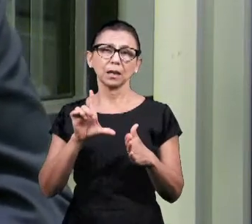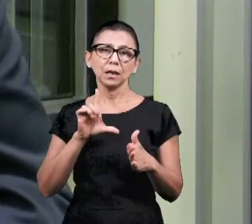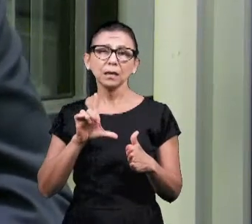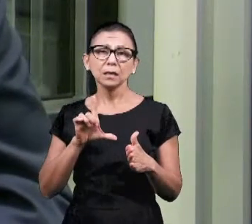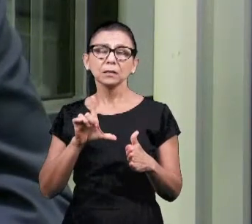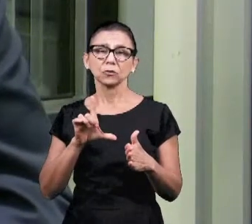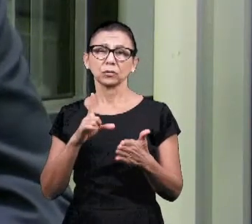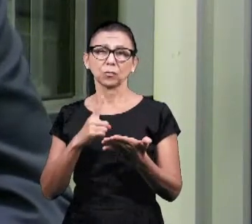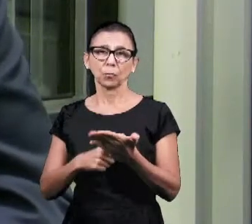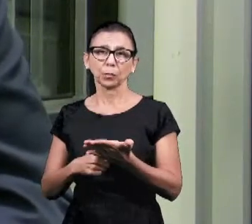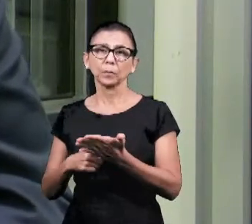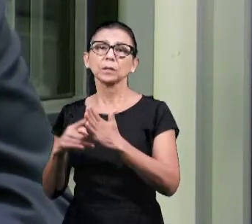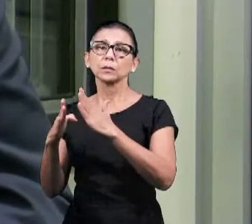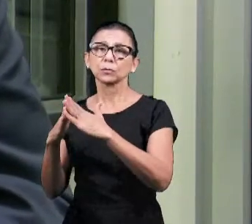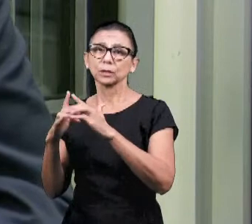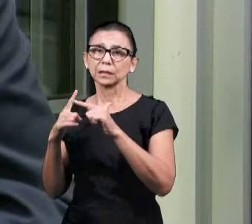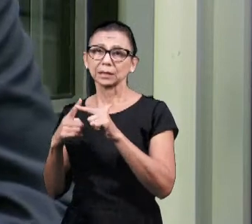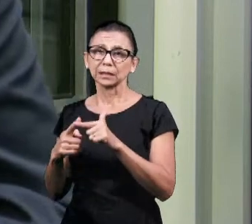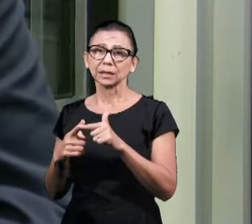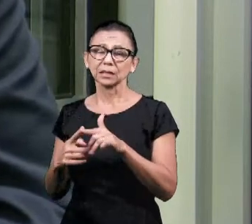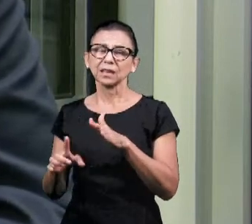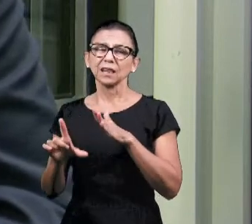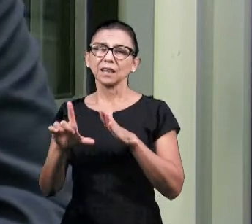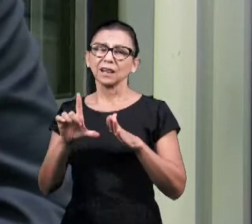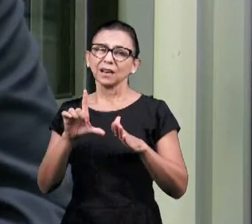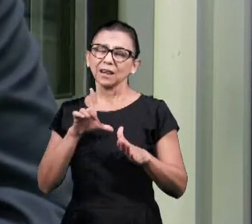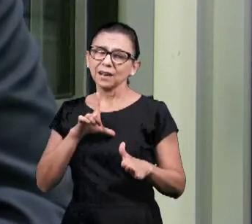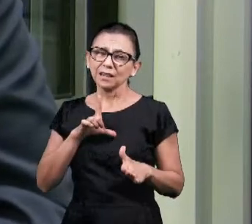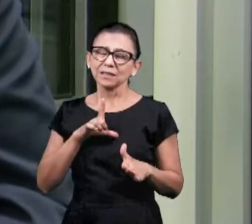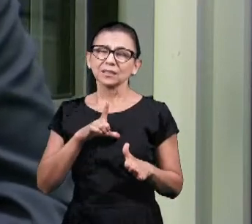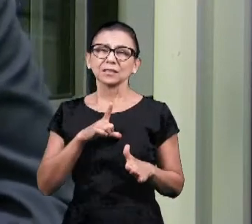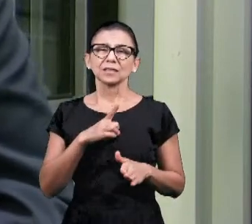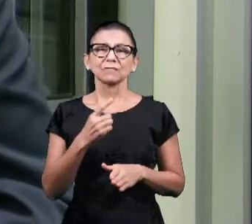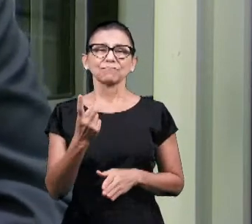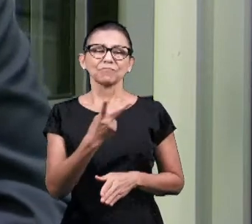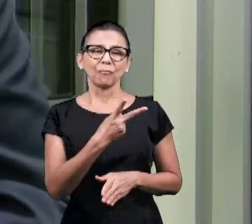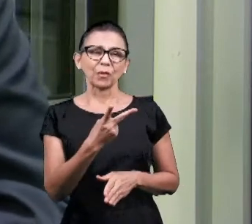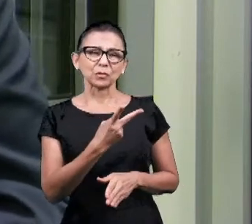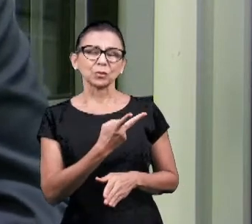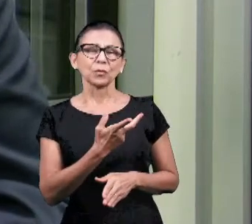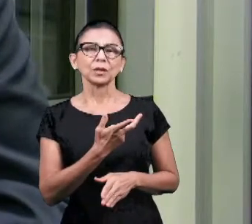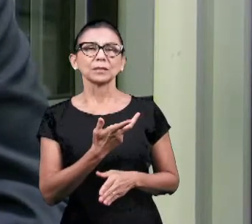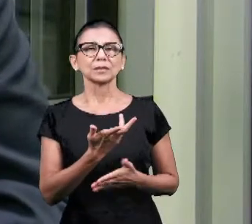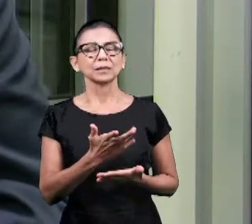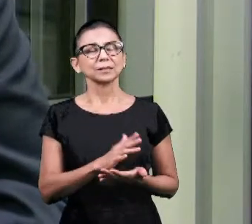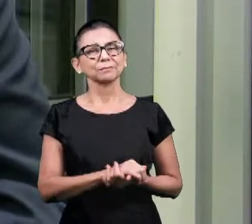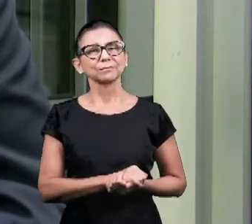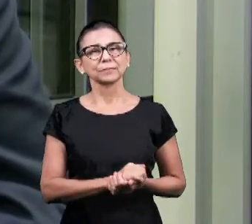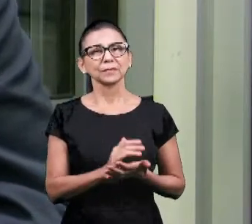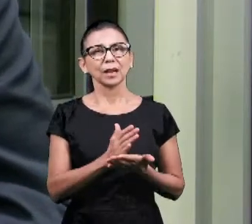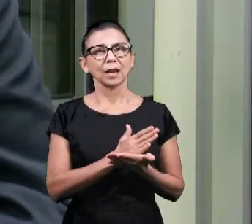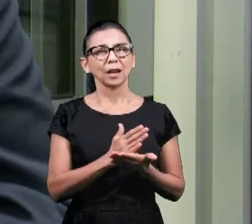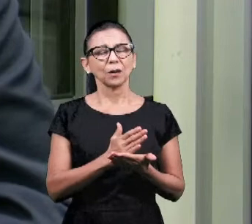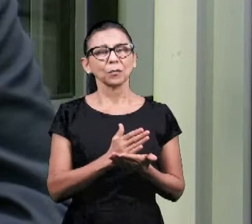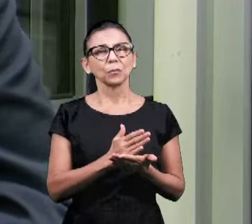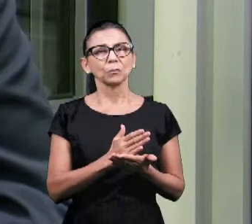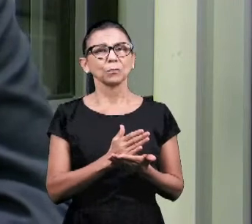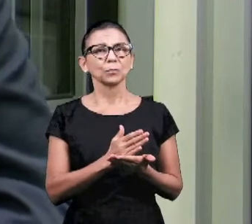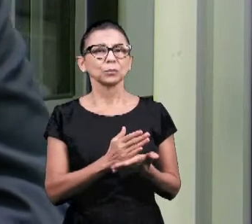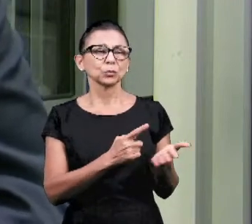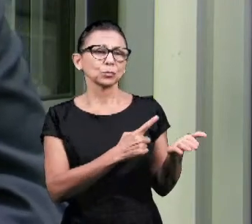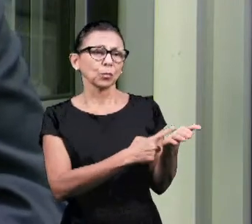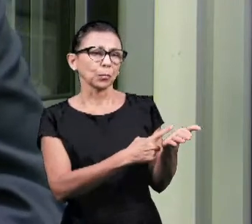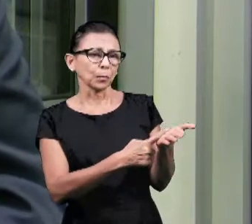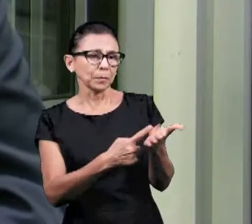mas algumas coisas não convinham mais para um servo de Deus. E eu coloquei diante do Senhor